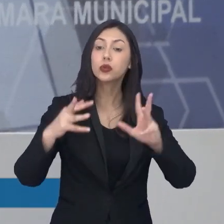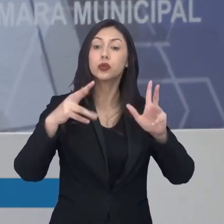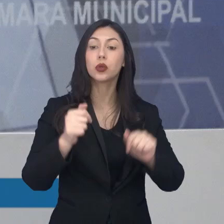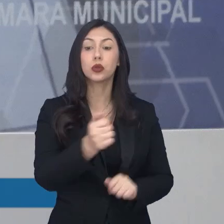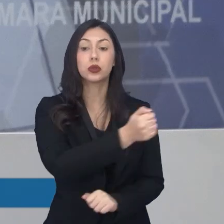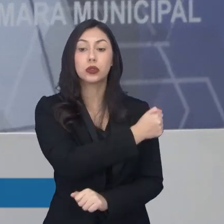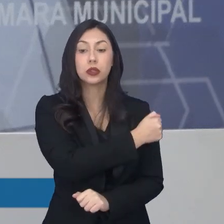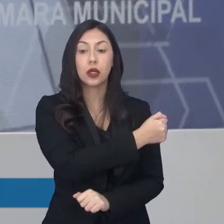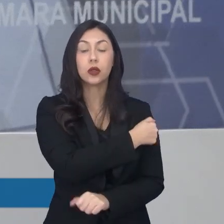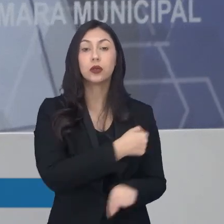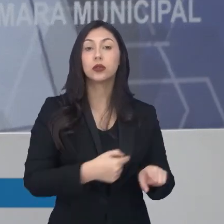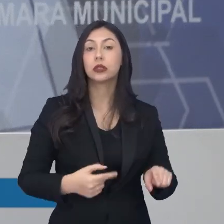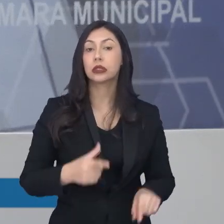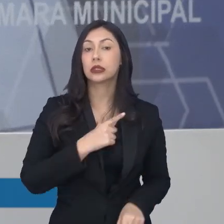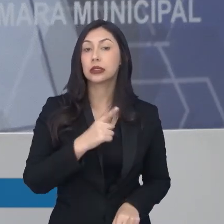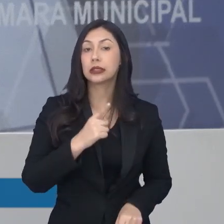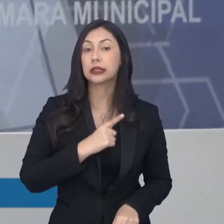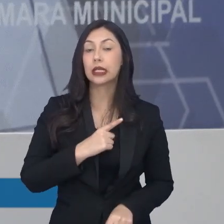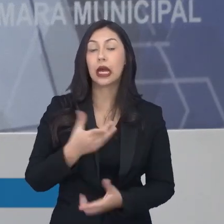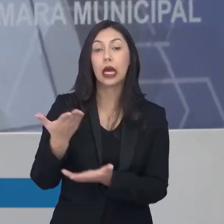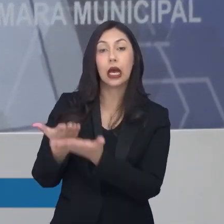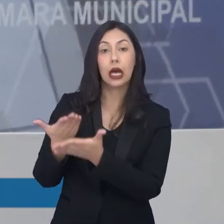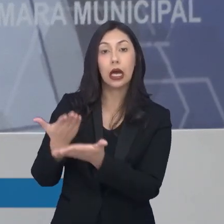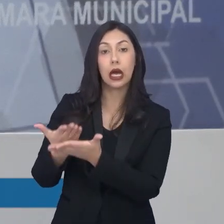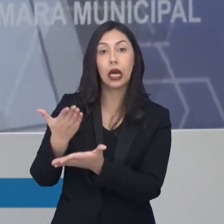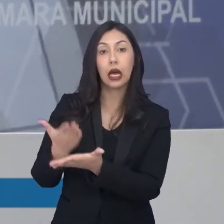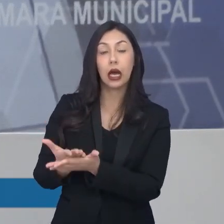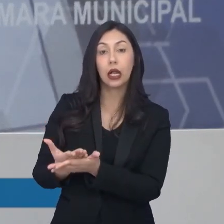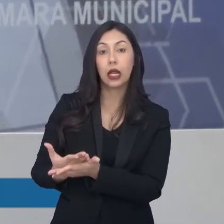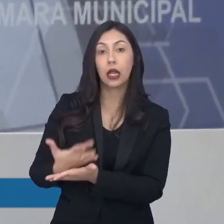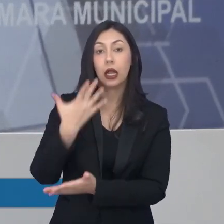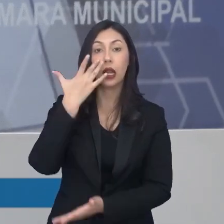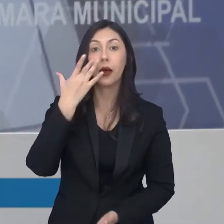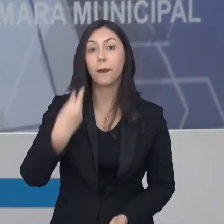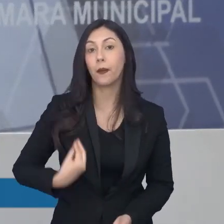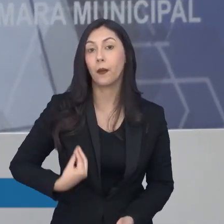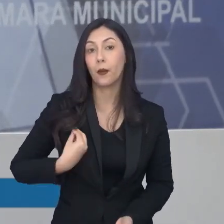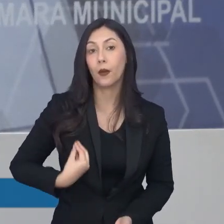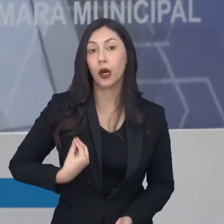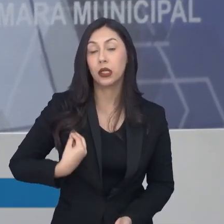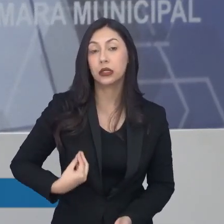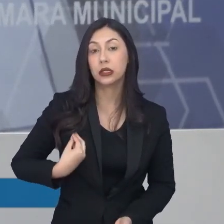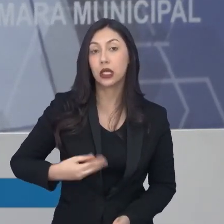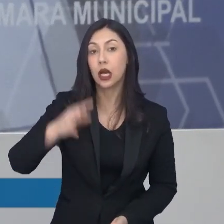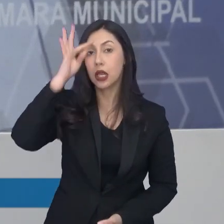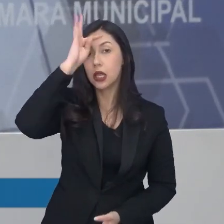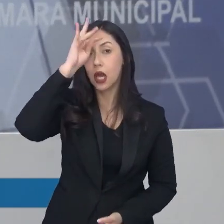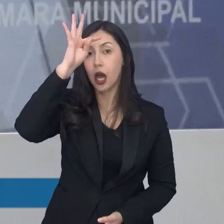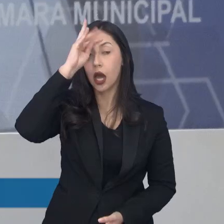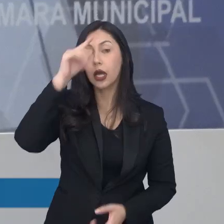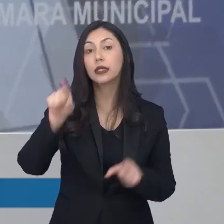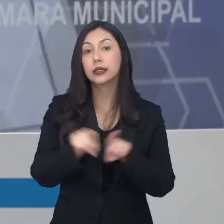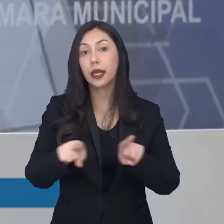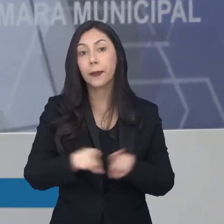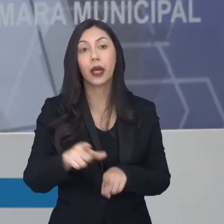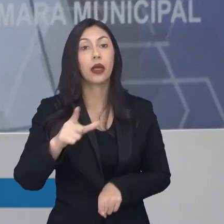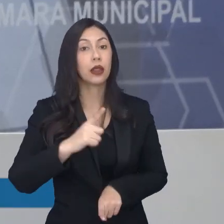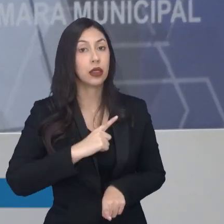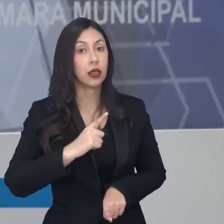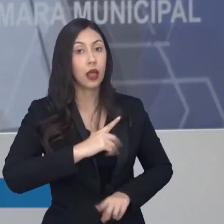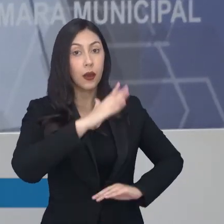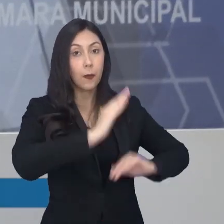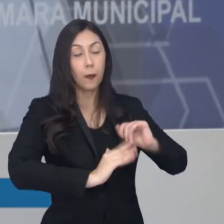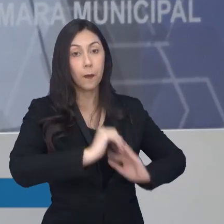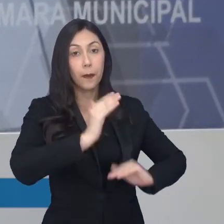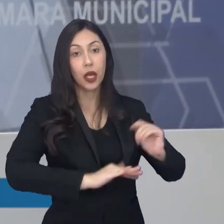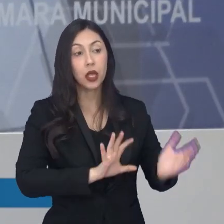alunos, além das aulas teóricas presenciais, possuem aulas práticas através do núcleo